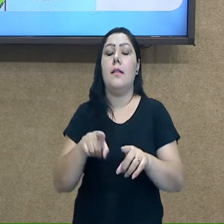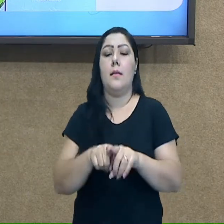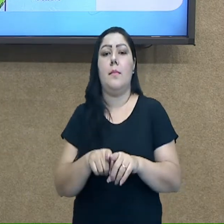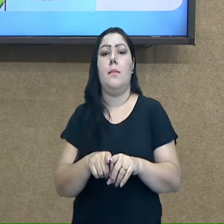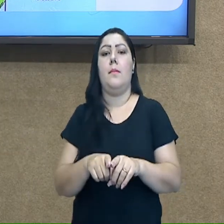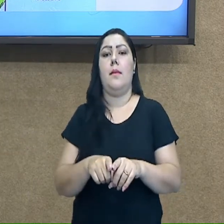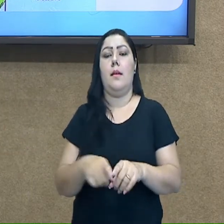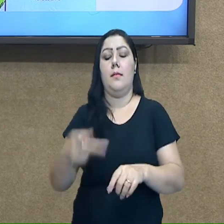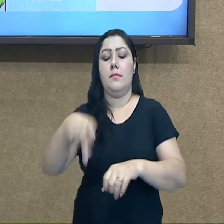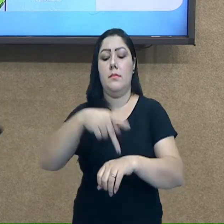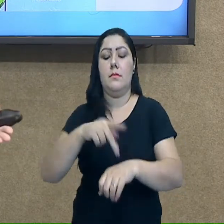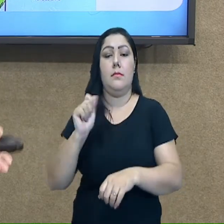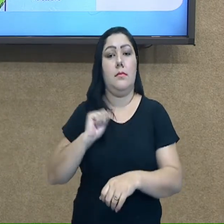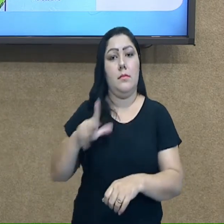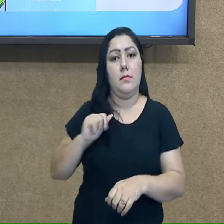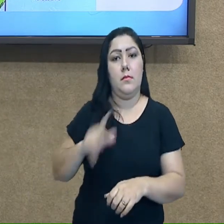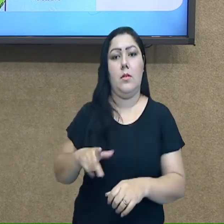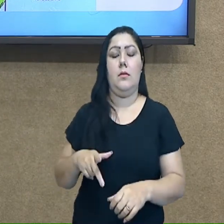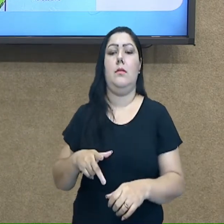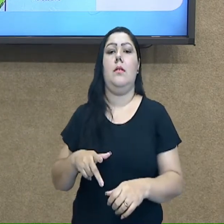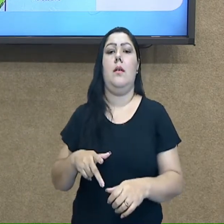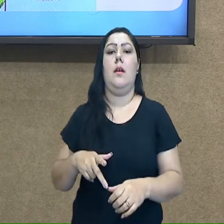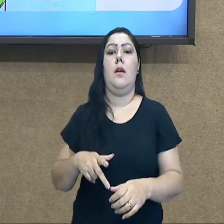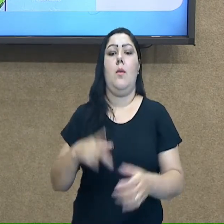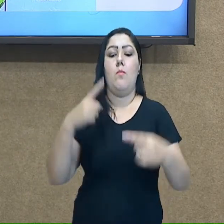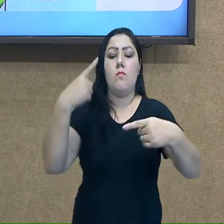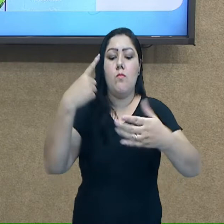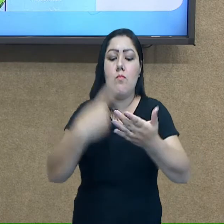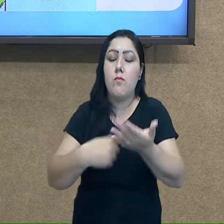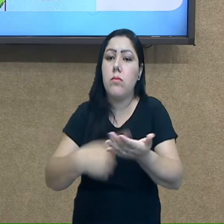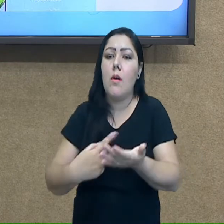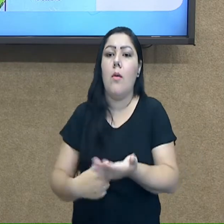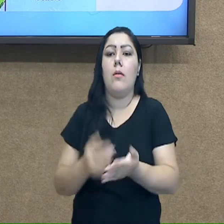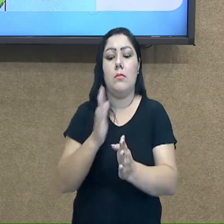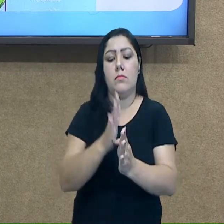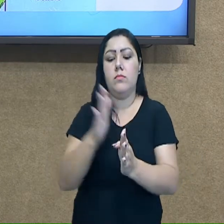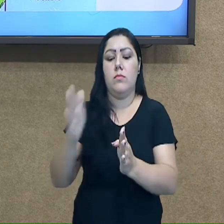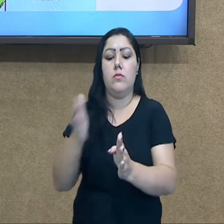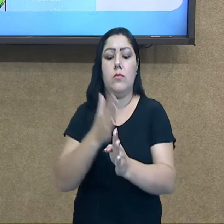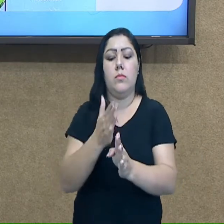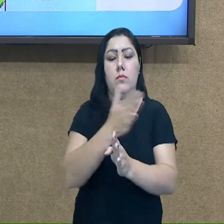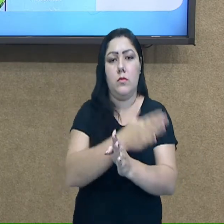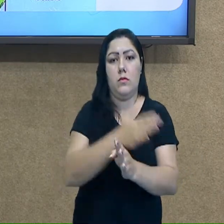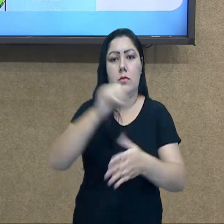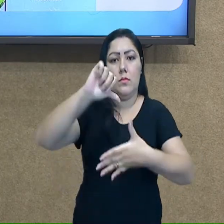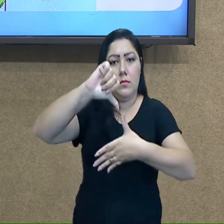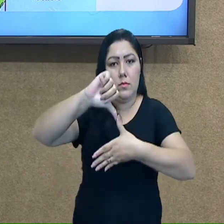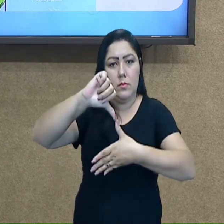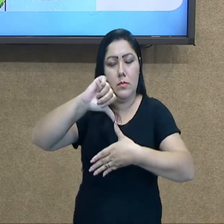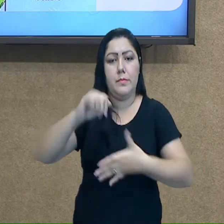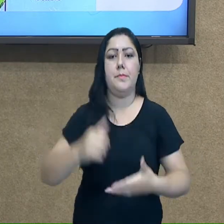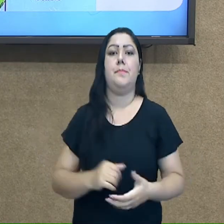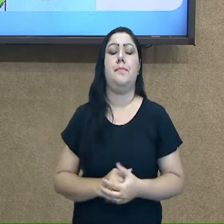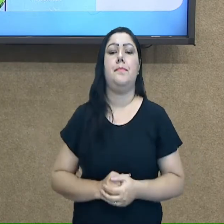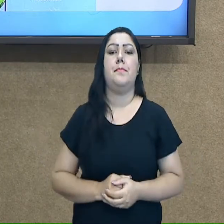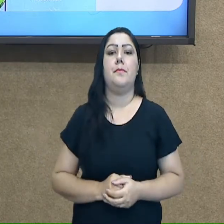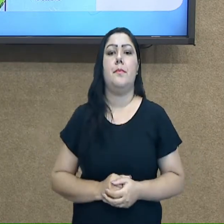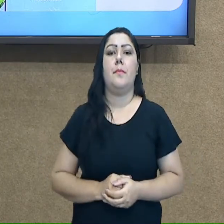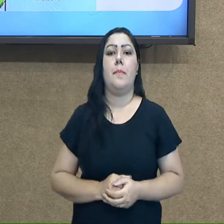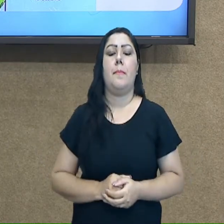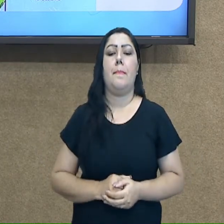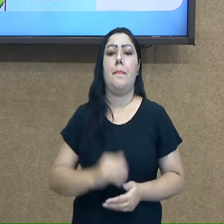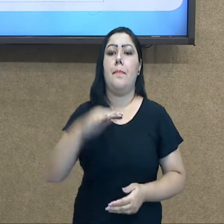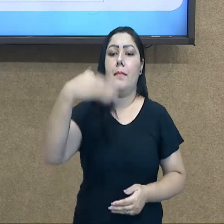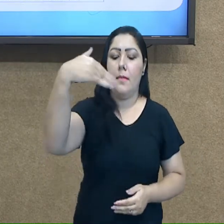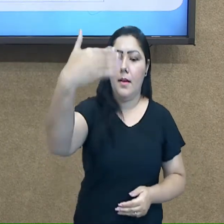imaginária as posses portuguesas e espanholas no território da América do Sul. Também mais